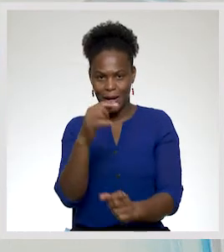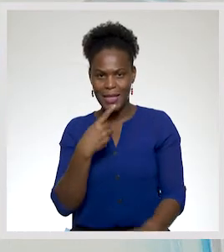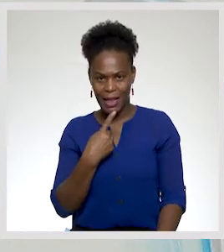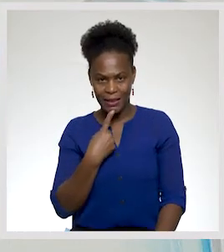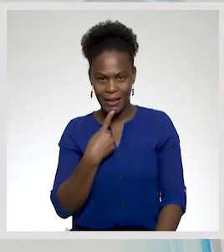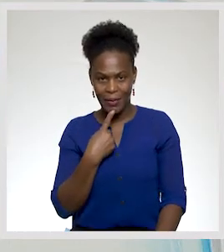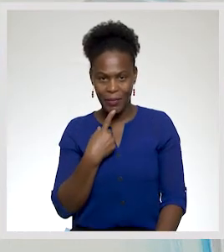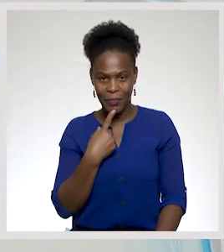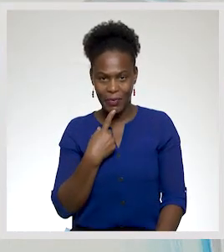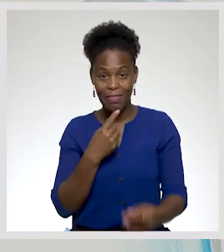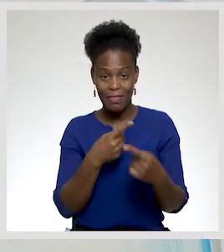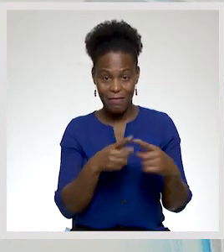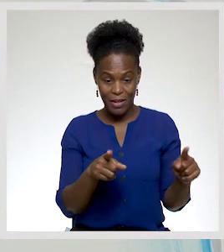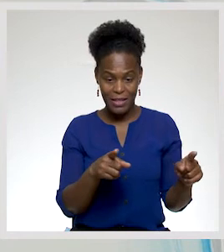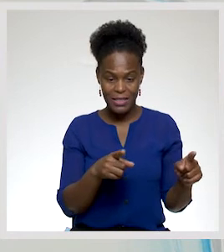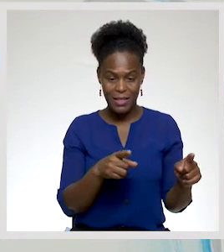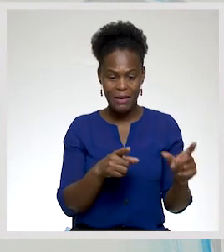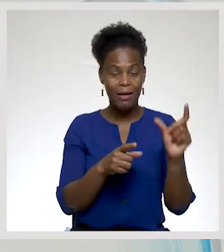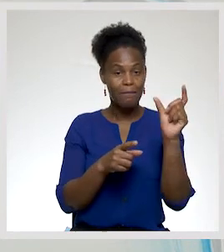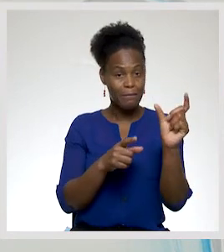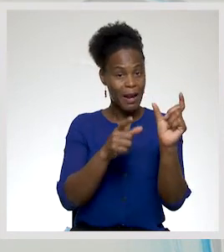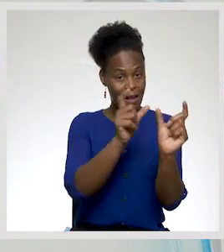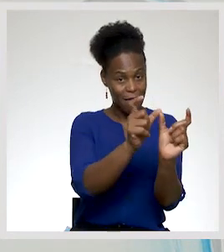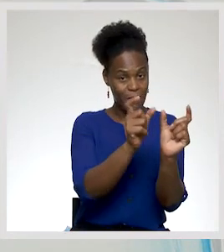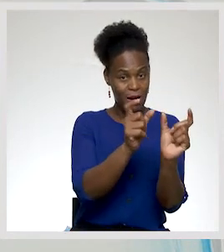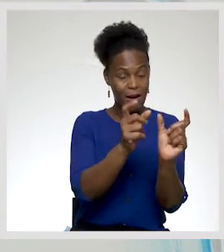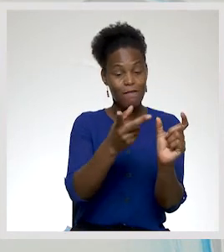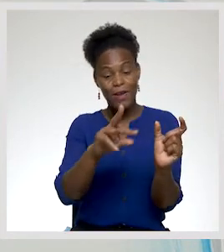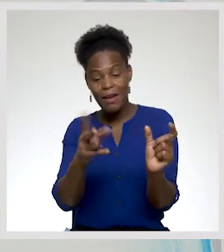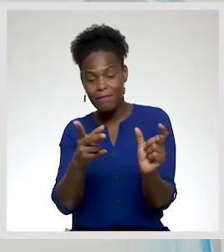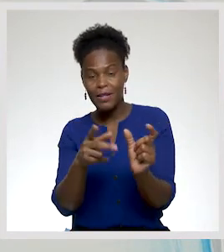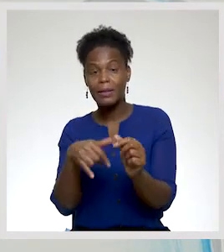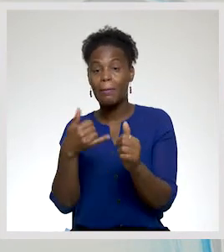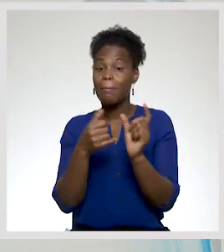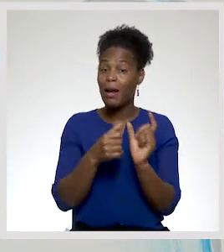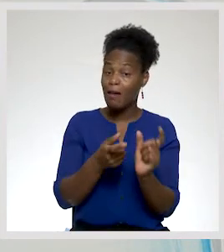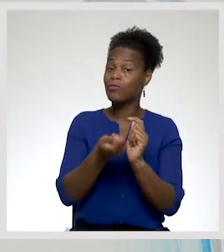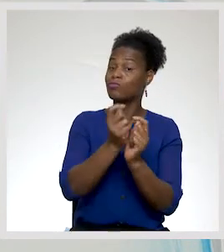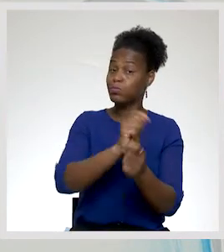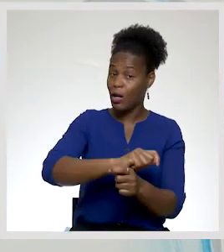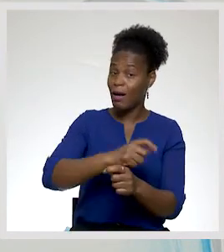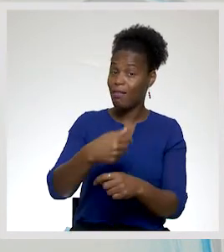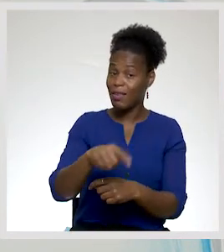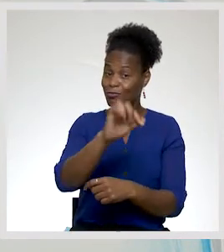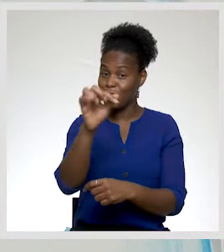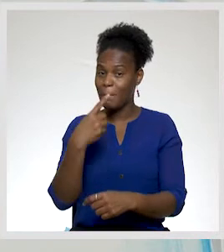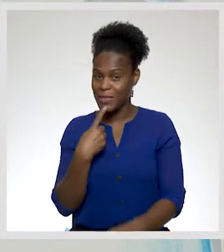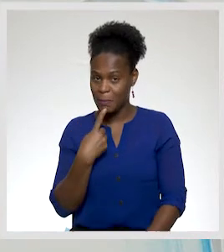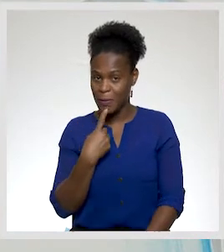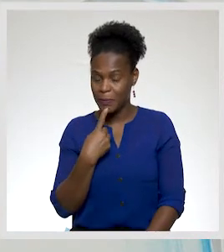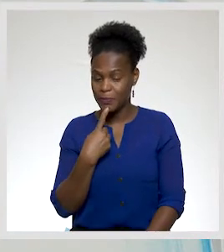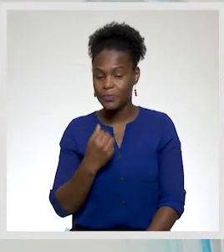Entenderam, meninos? A diferença entre palavras variáveis e palavras invariáveis?